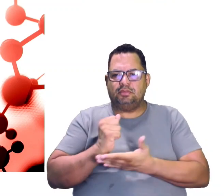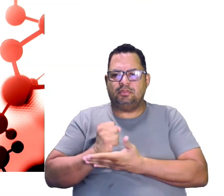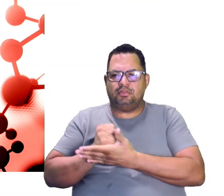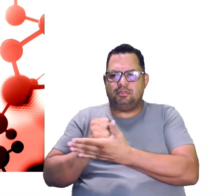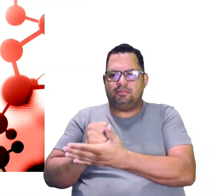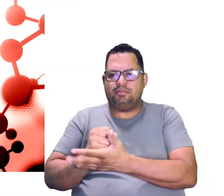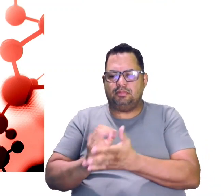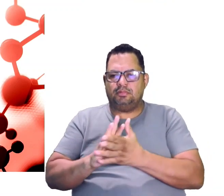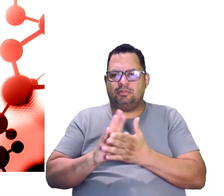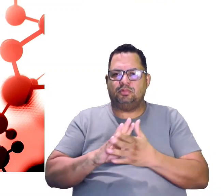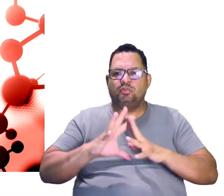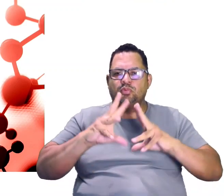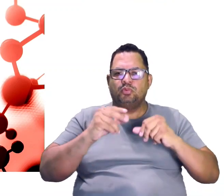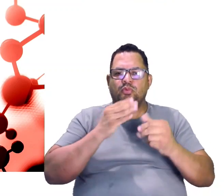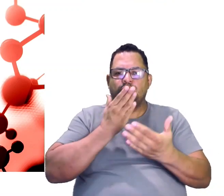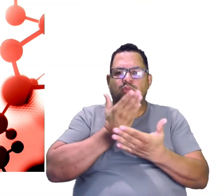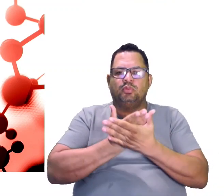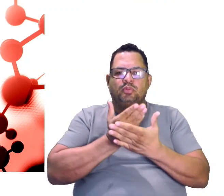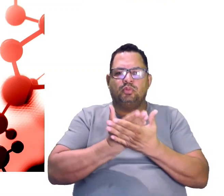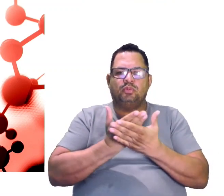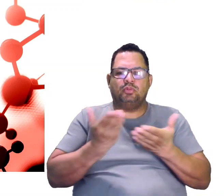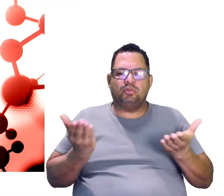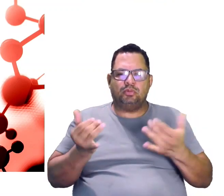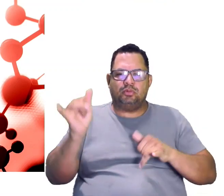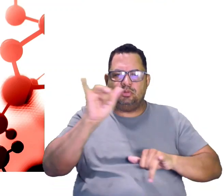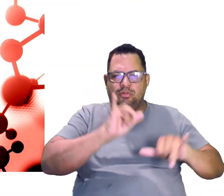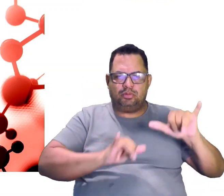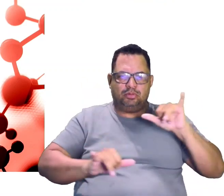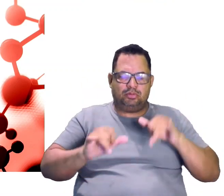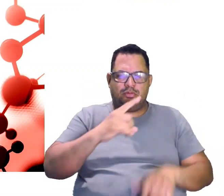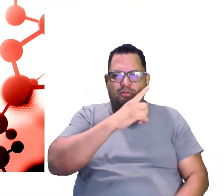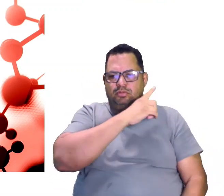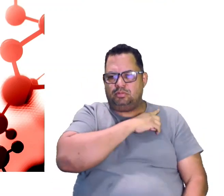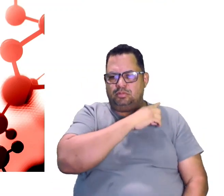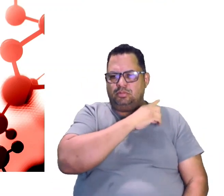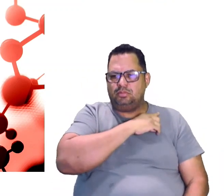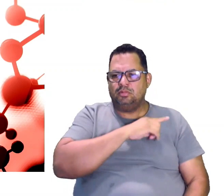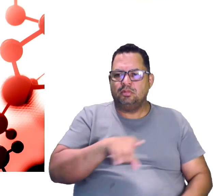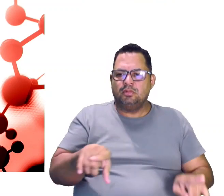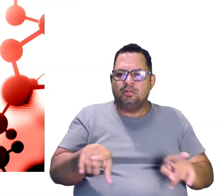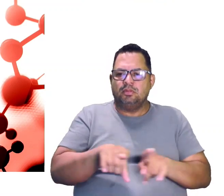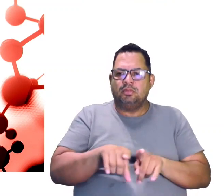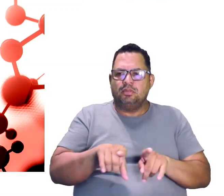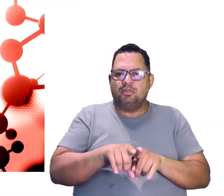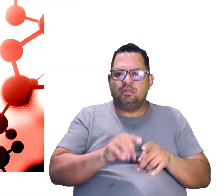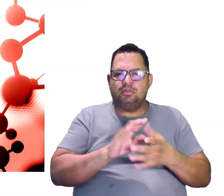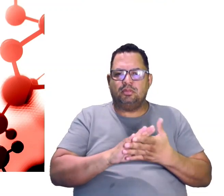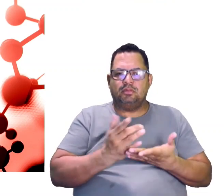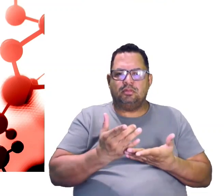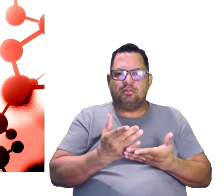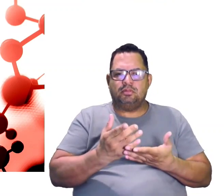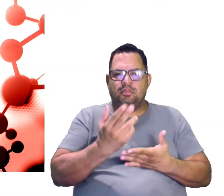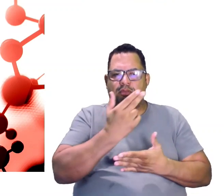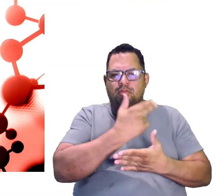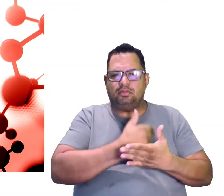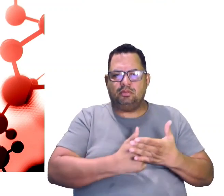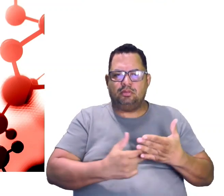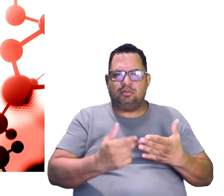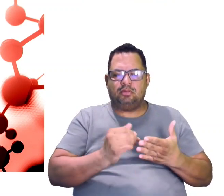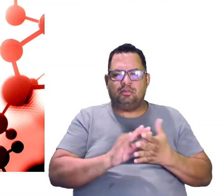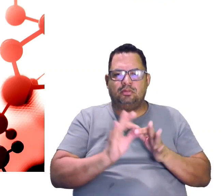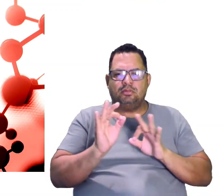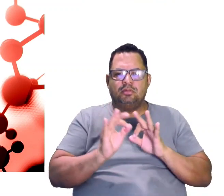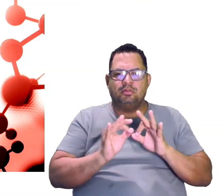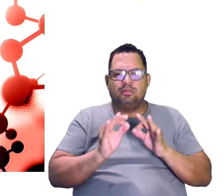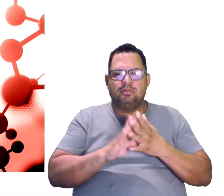estudar exatamente nessa química do primeiro ano. Como também aqui tem a gravura dos elementos químicos, como se